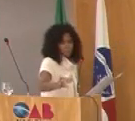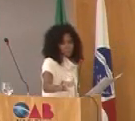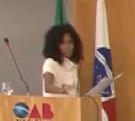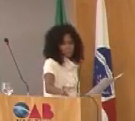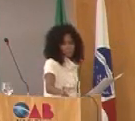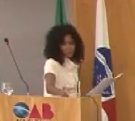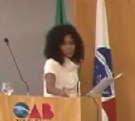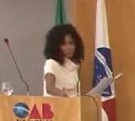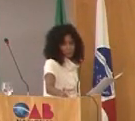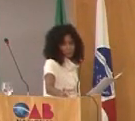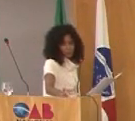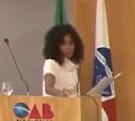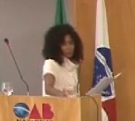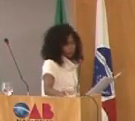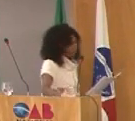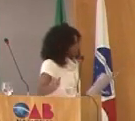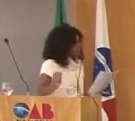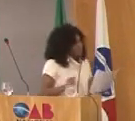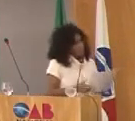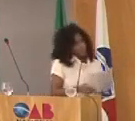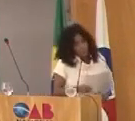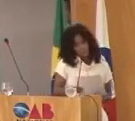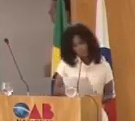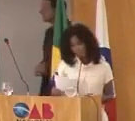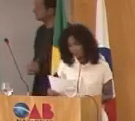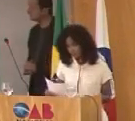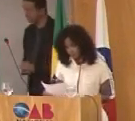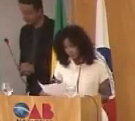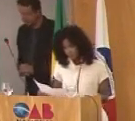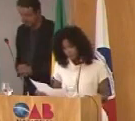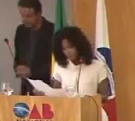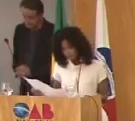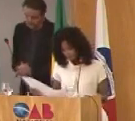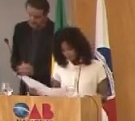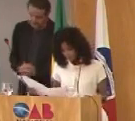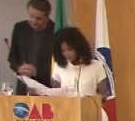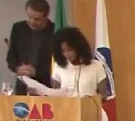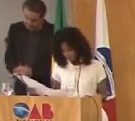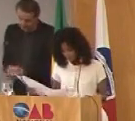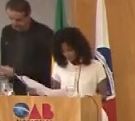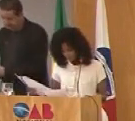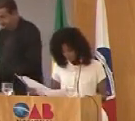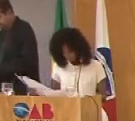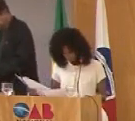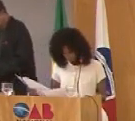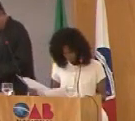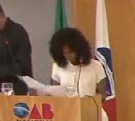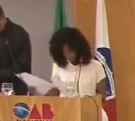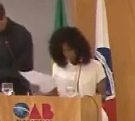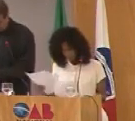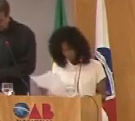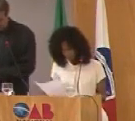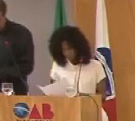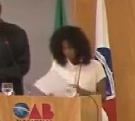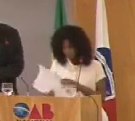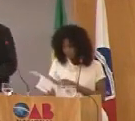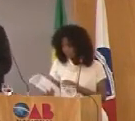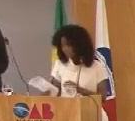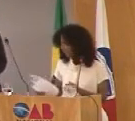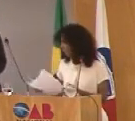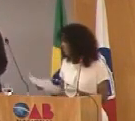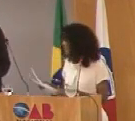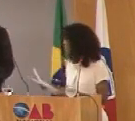a violência no Brasil sem atentarmos para o fato de que há populações que são alvos sistemáticos